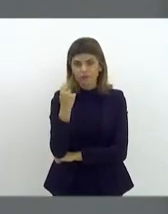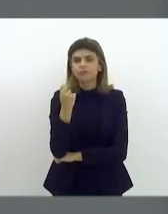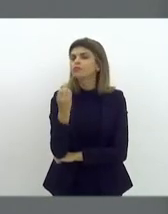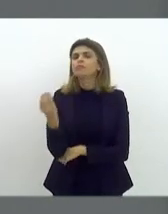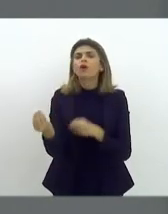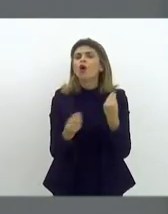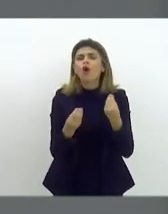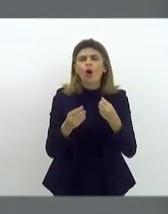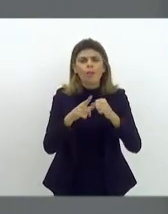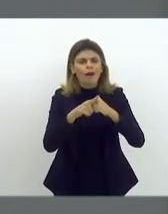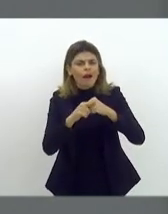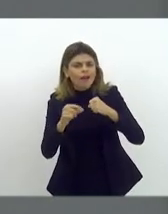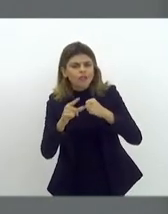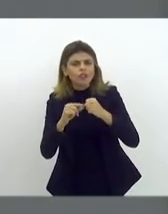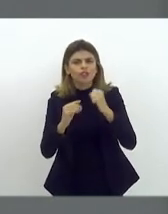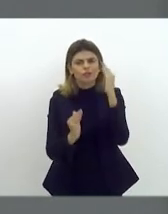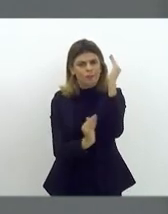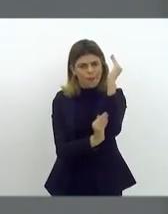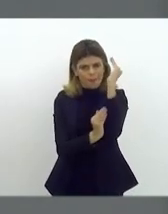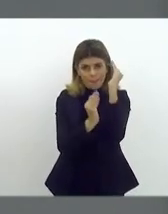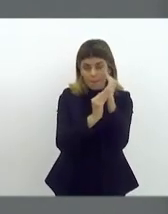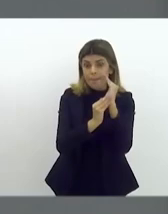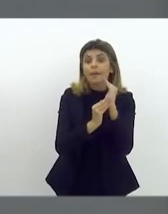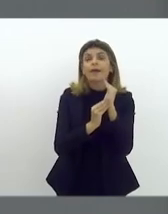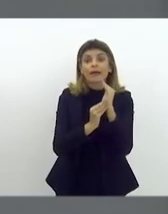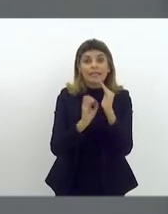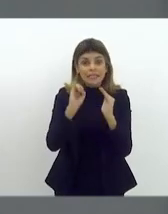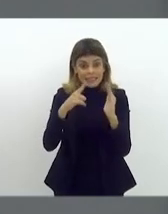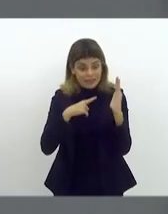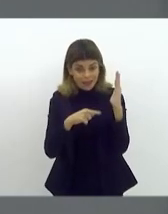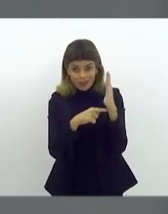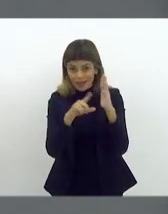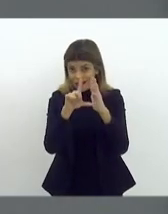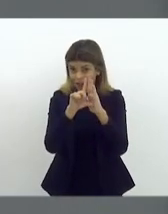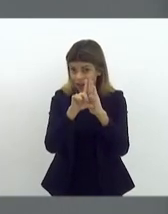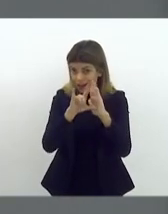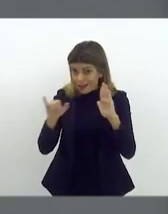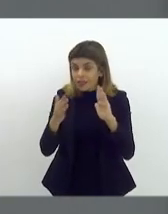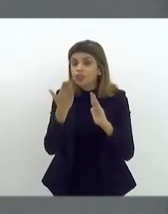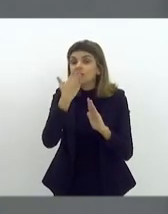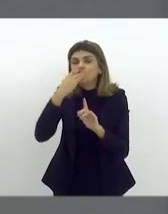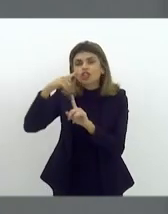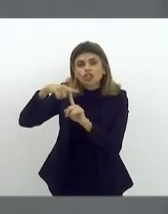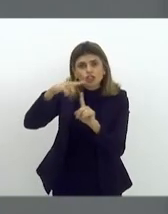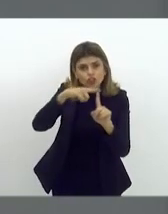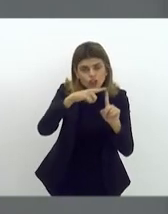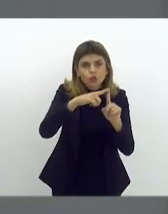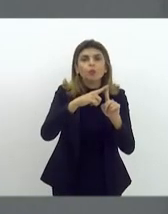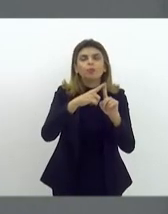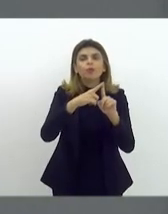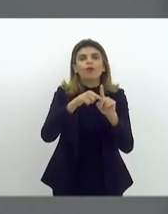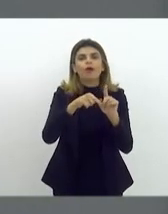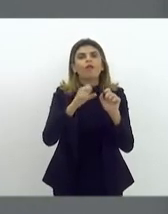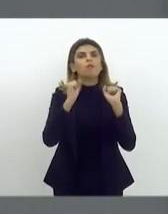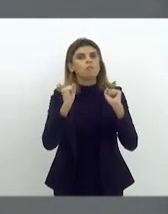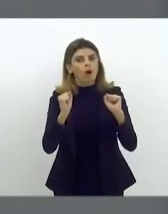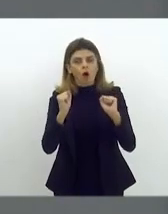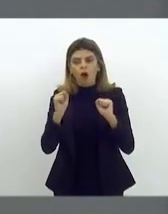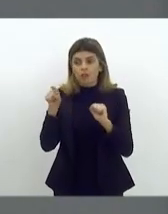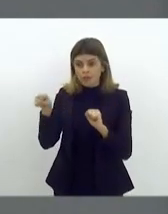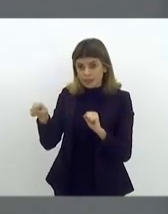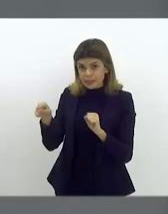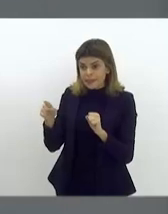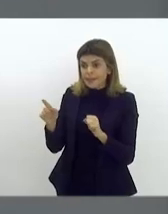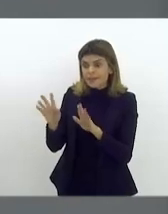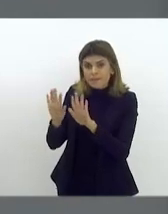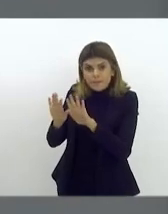penais né quando se coloca isso de forma expressa na lei significa que aquele tipo penal tipo subsidiário Ou seja que ele só